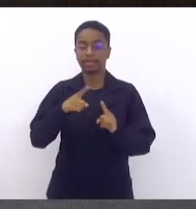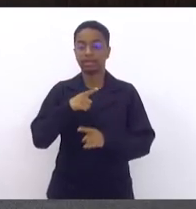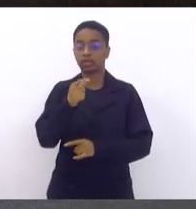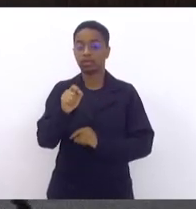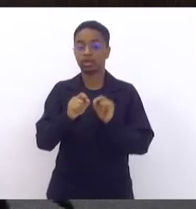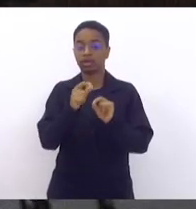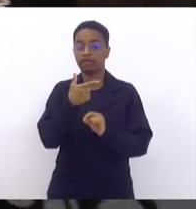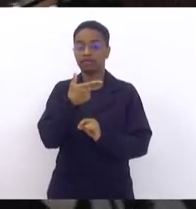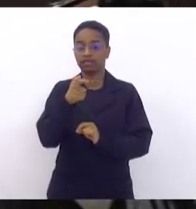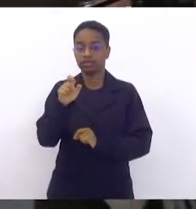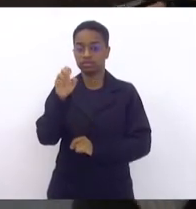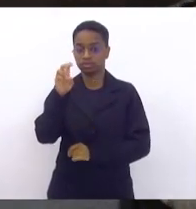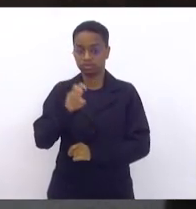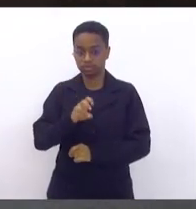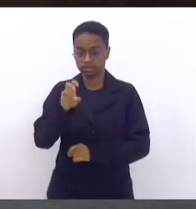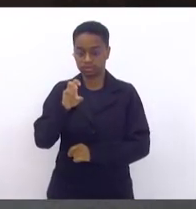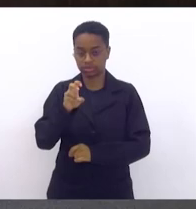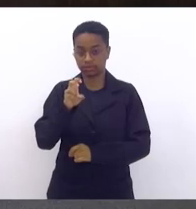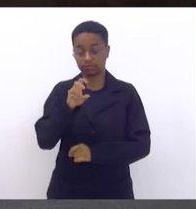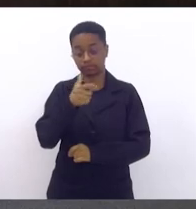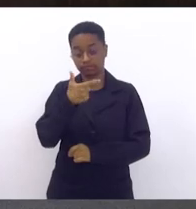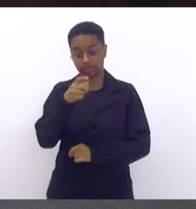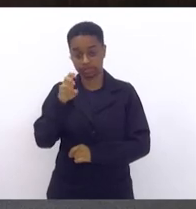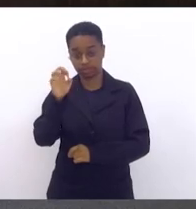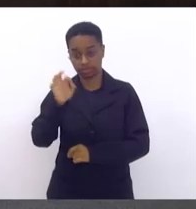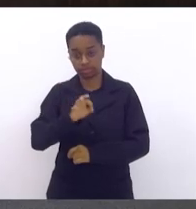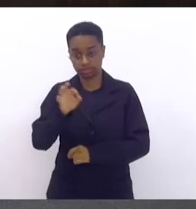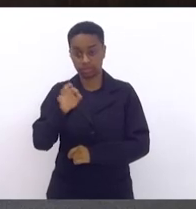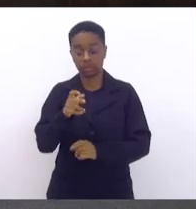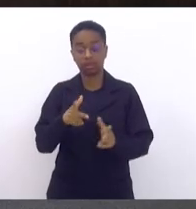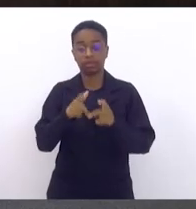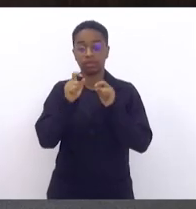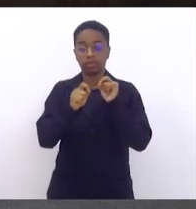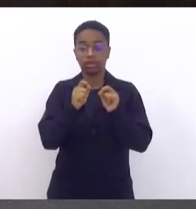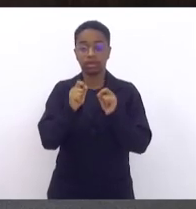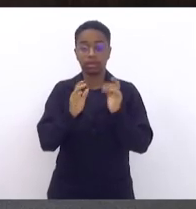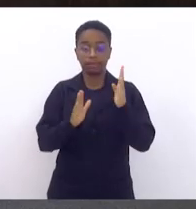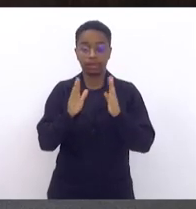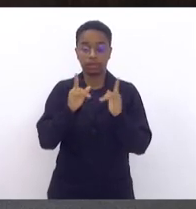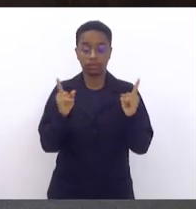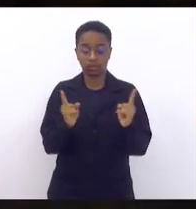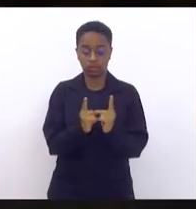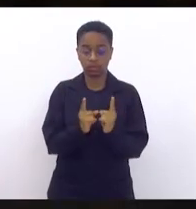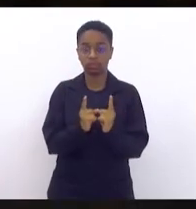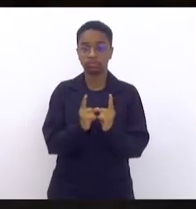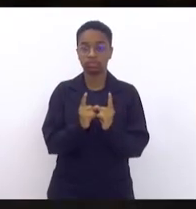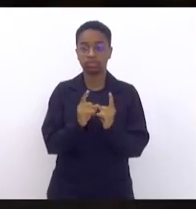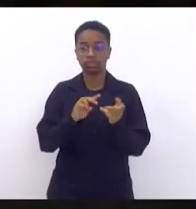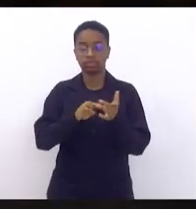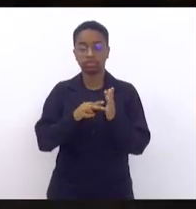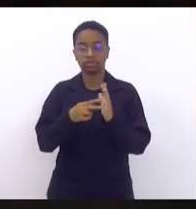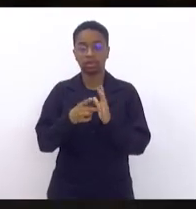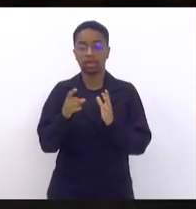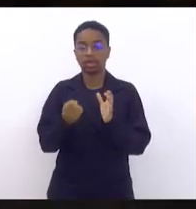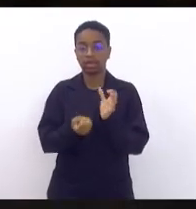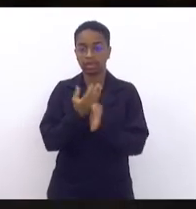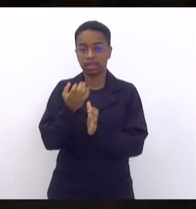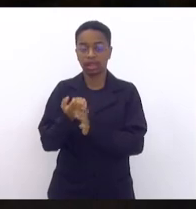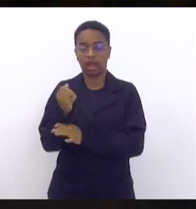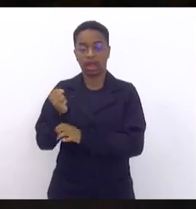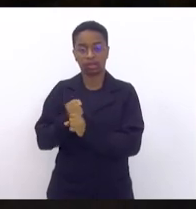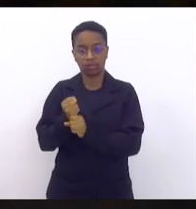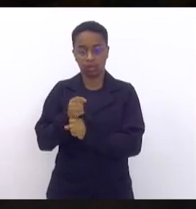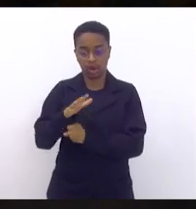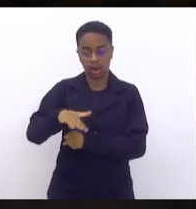25% da Maxim que considera o vida curta ou seja aquilo que é gerado produzido naquele ano